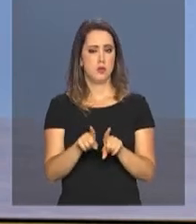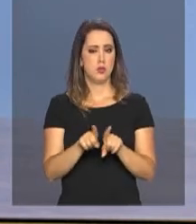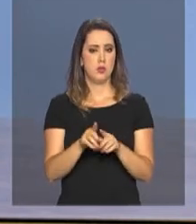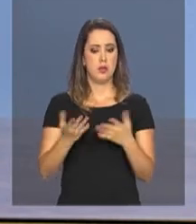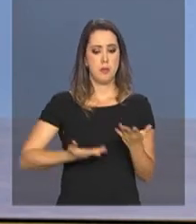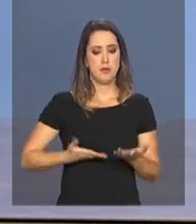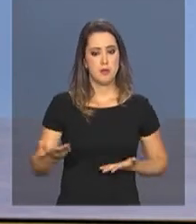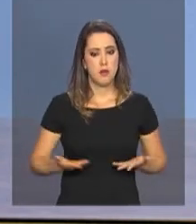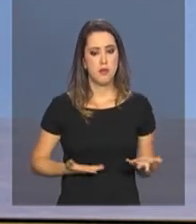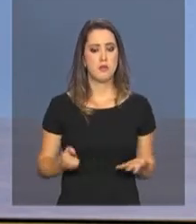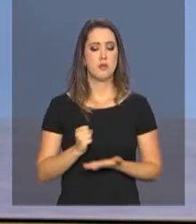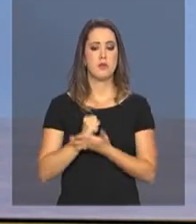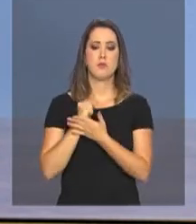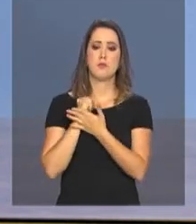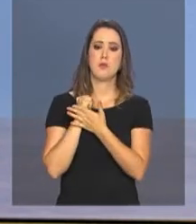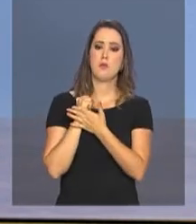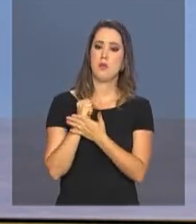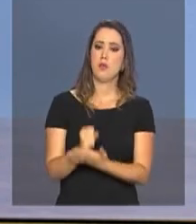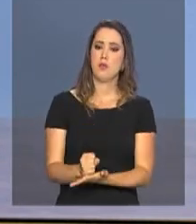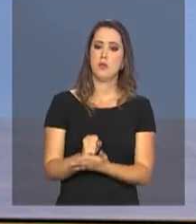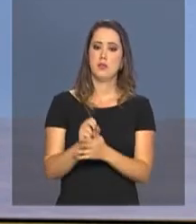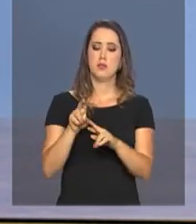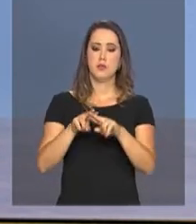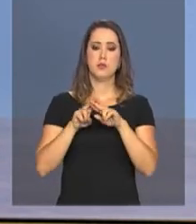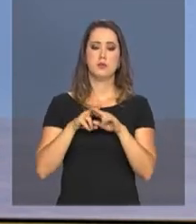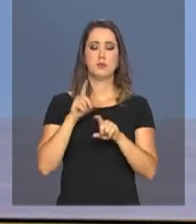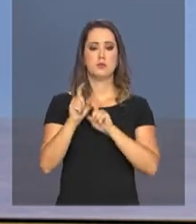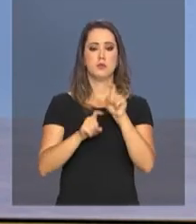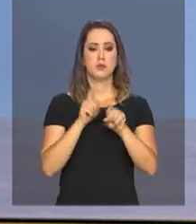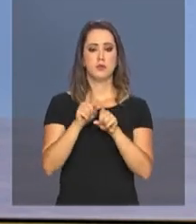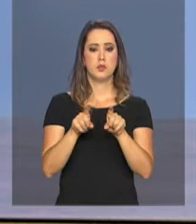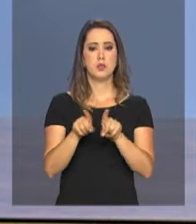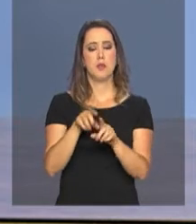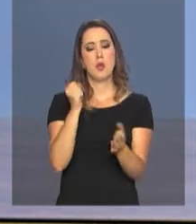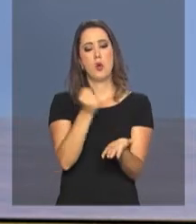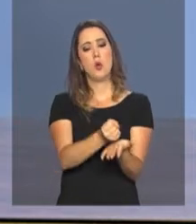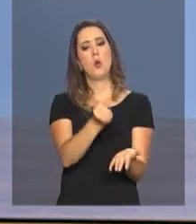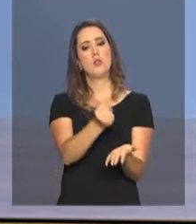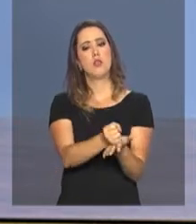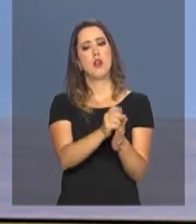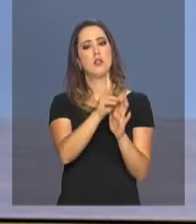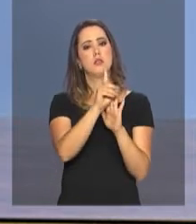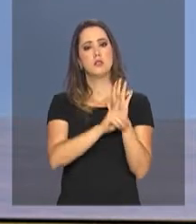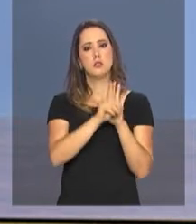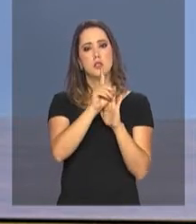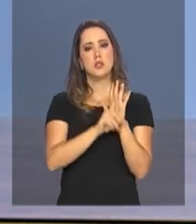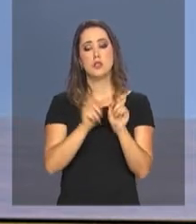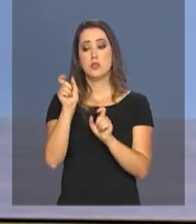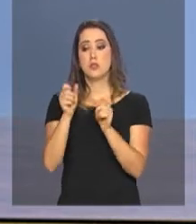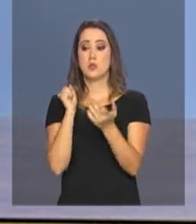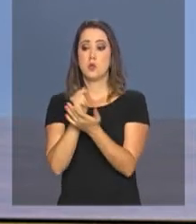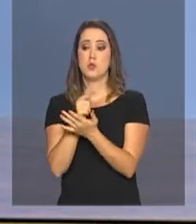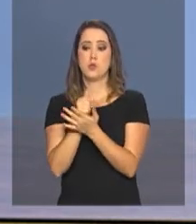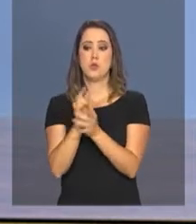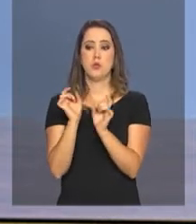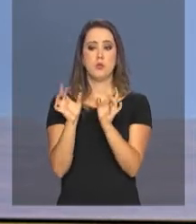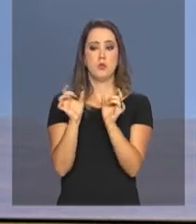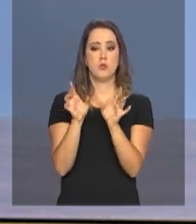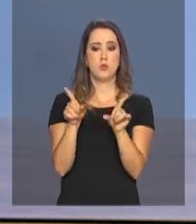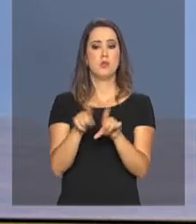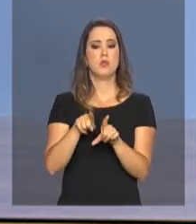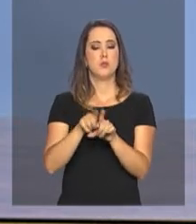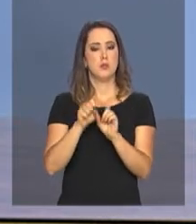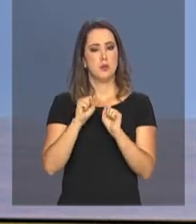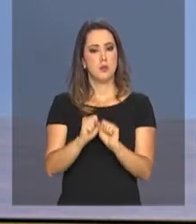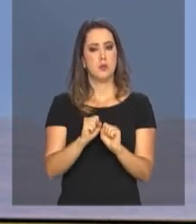serviços que são prestados por forma eletrônica mas as questões de contratos de direito do consumidor e tudo mais e isso também está